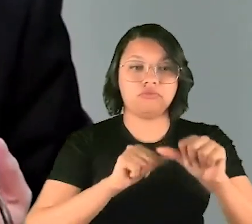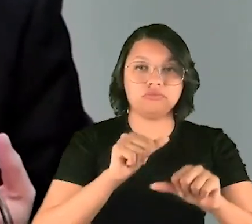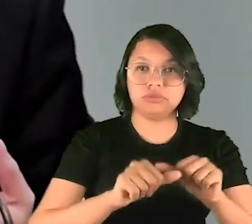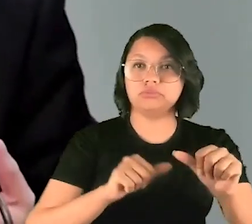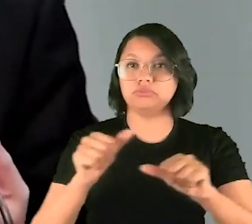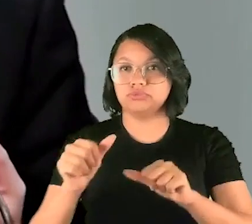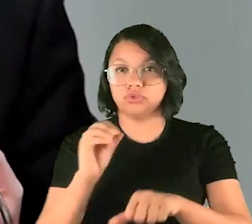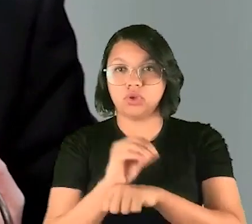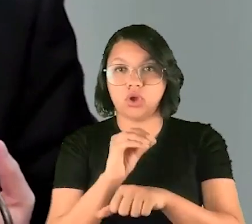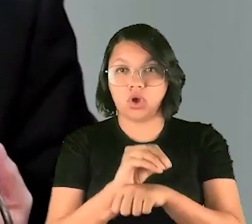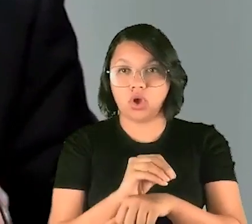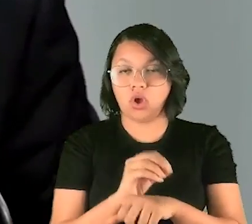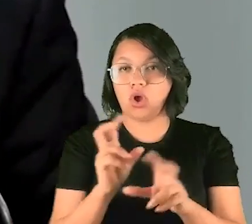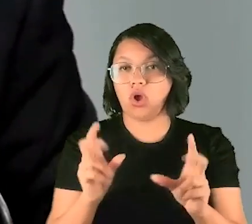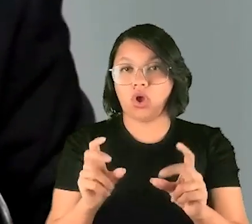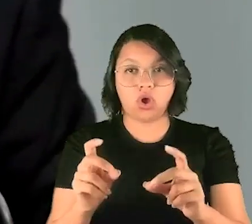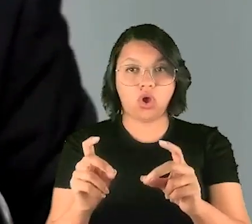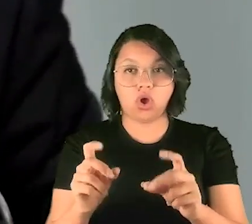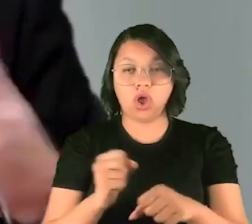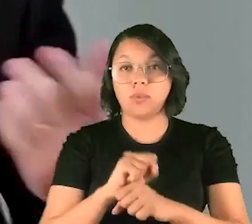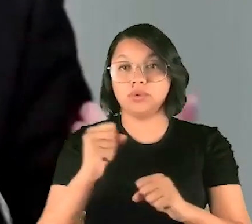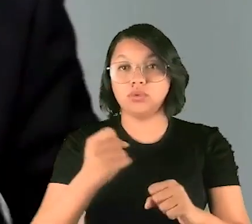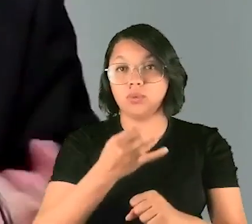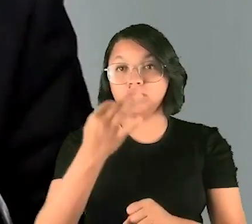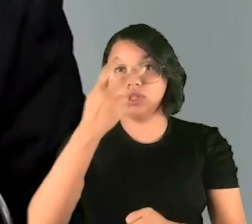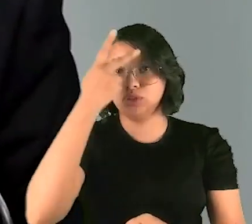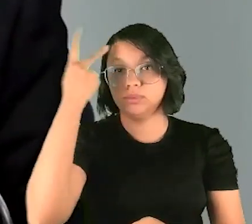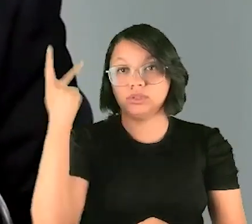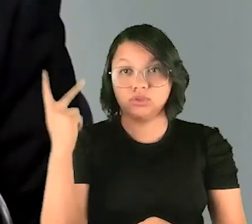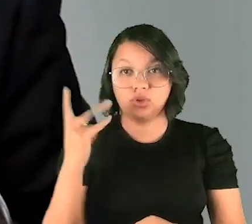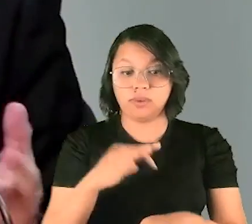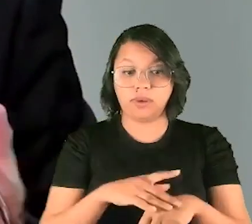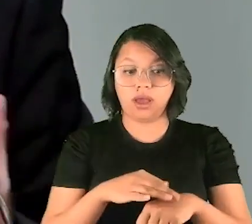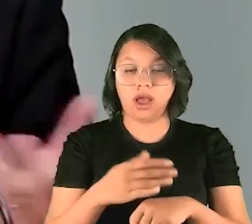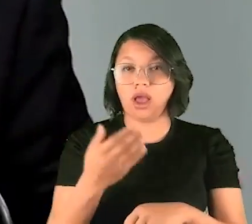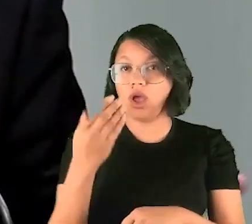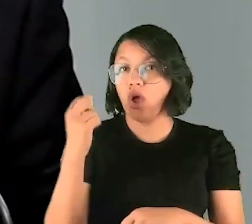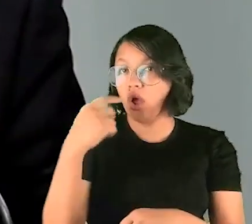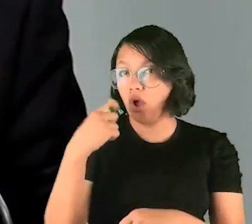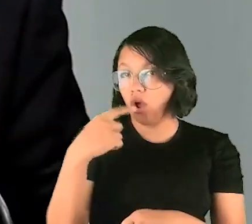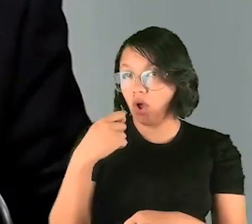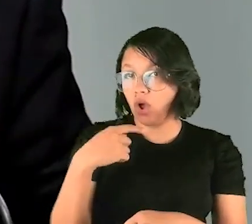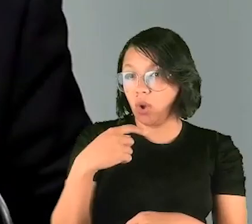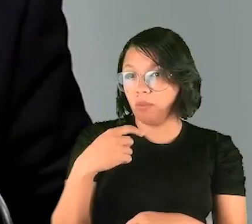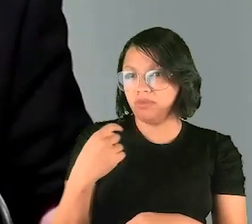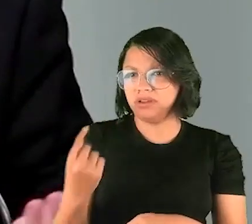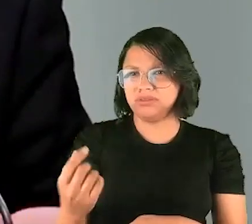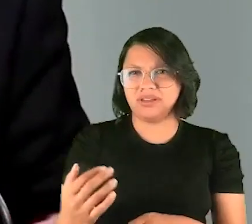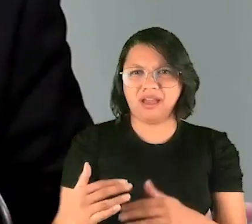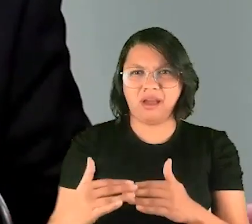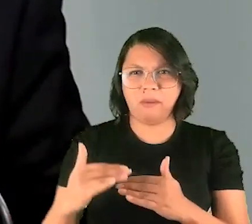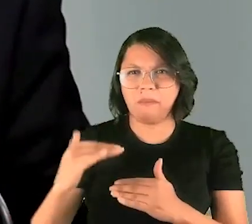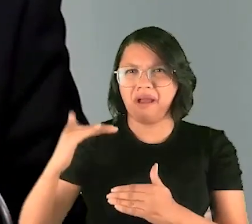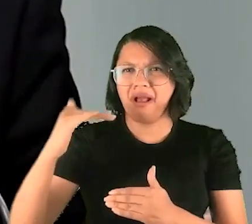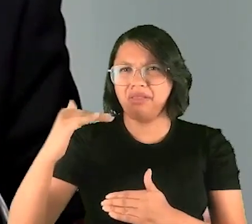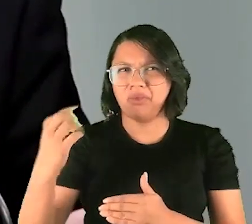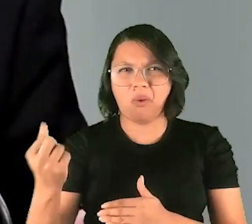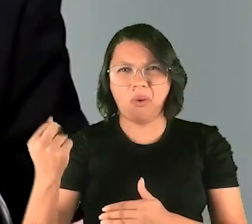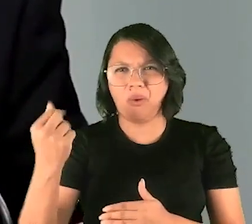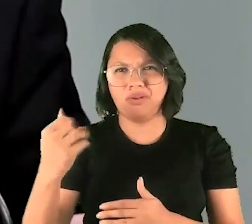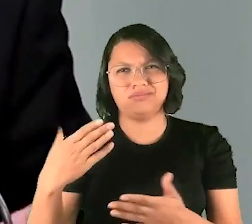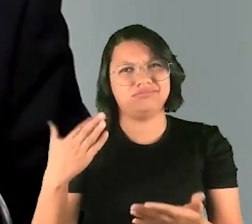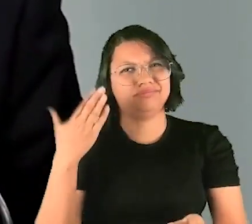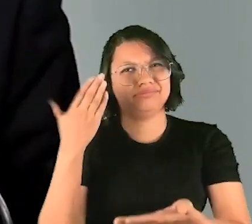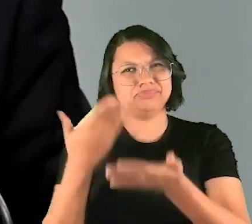LMC, foi para GIST, para leucemia eosinófila, ou seja, aumentou o número de pacientes tomando e aumentou o custo, não